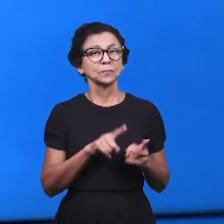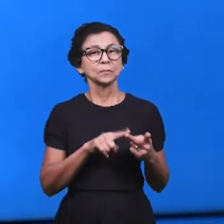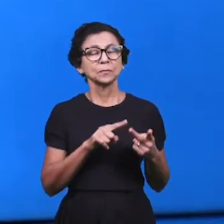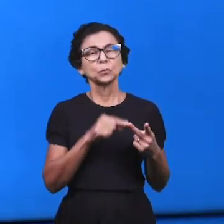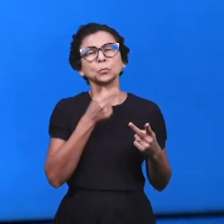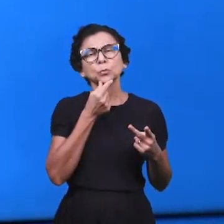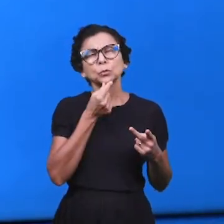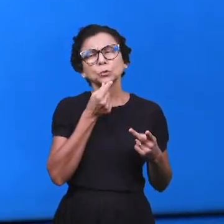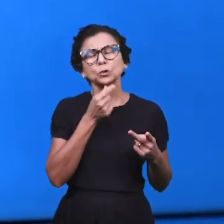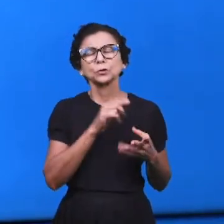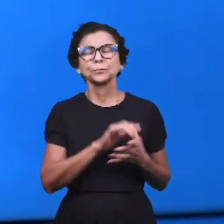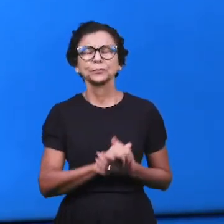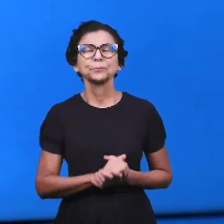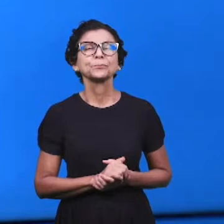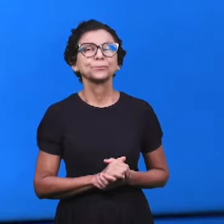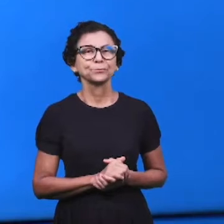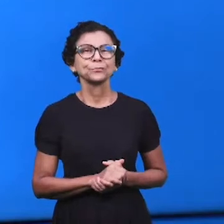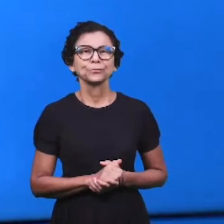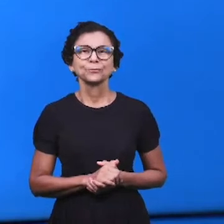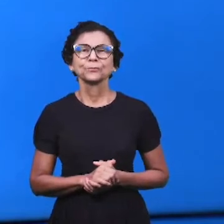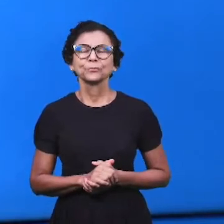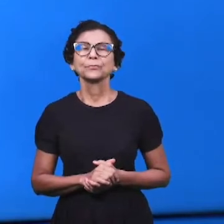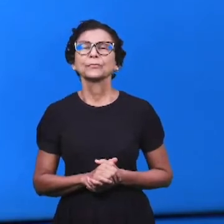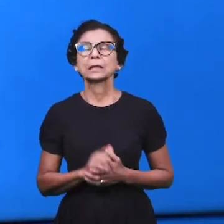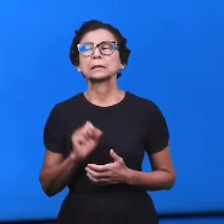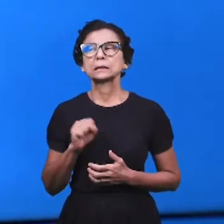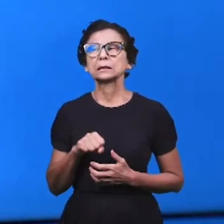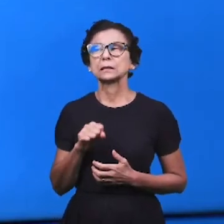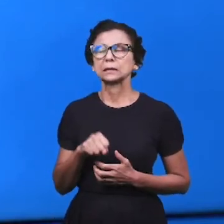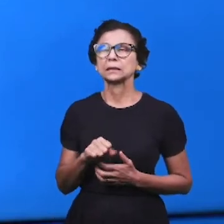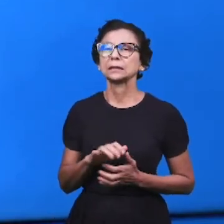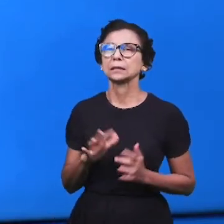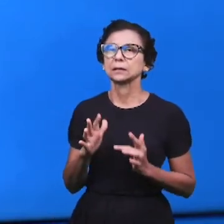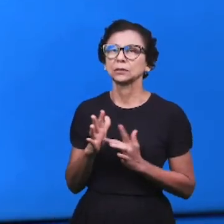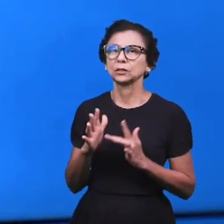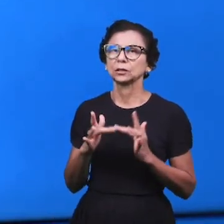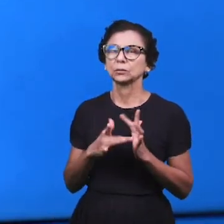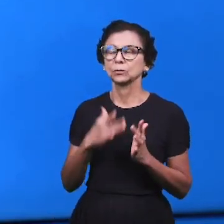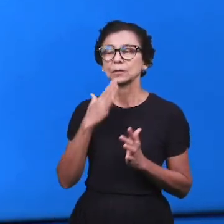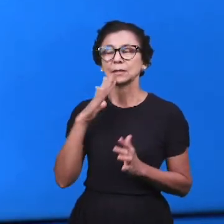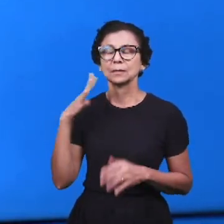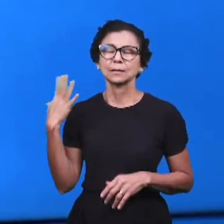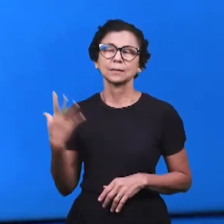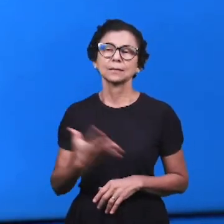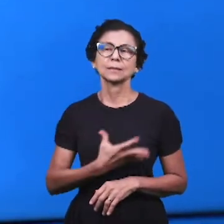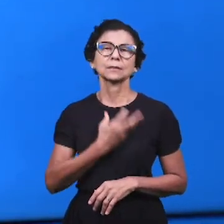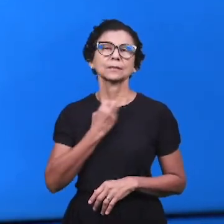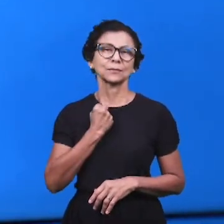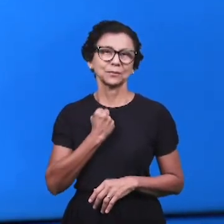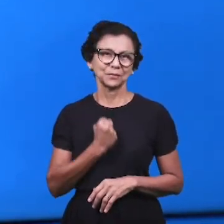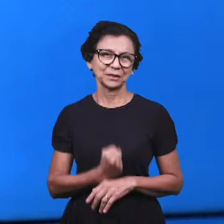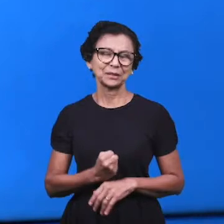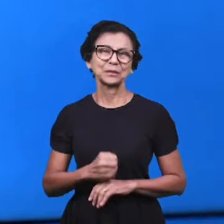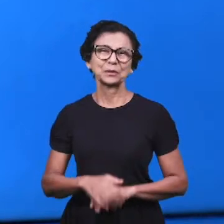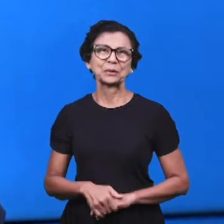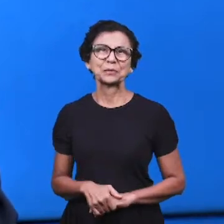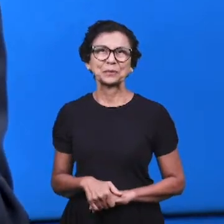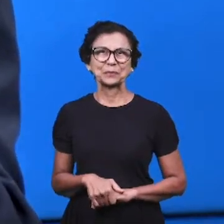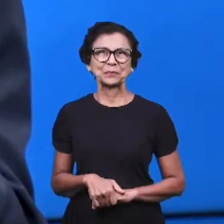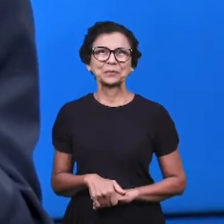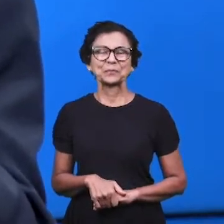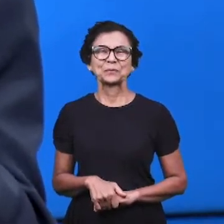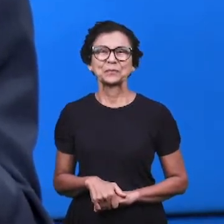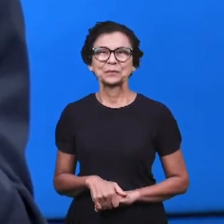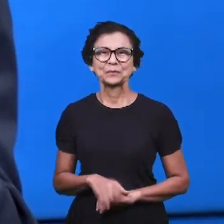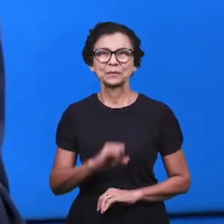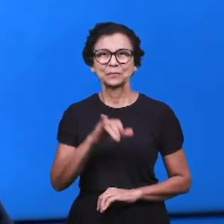colocada, não é, João? Ele realmente revela Jesus como nosso Salvador, né? Muito bem colocado. A resposta do João